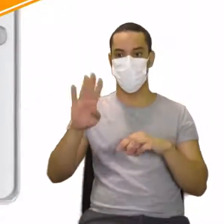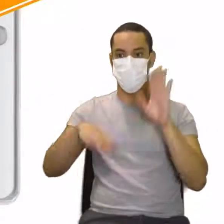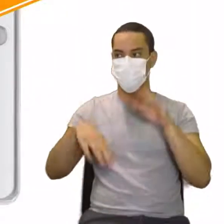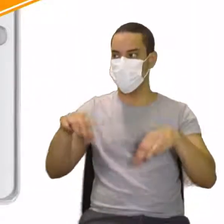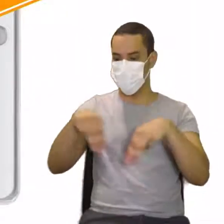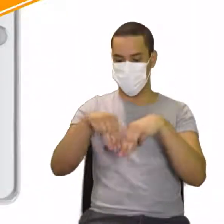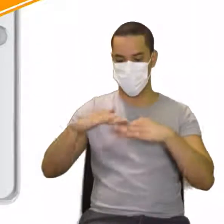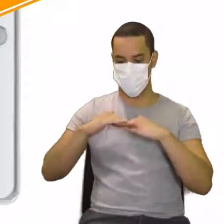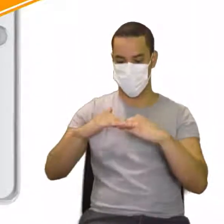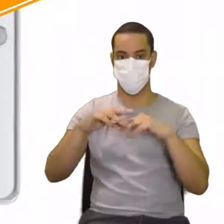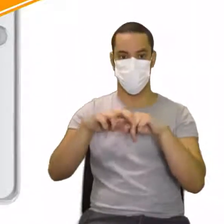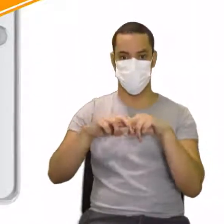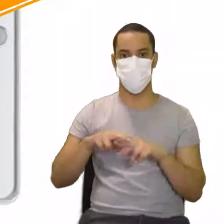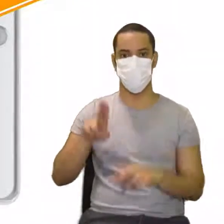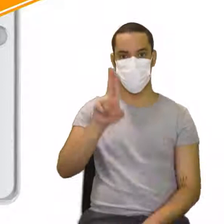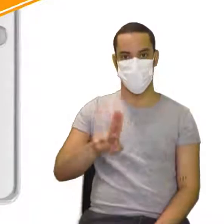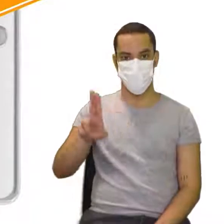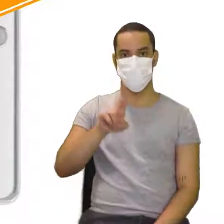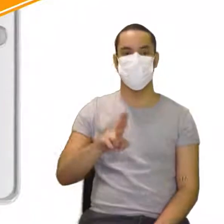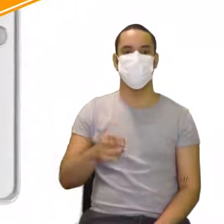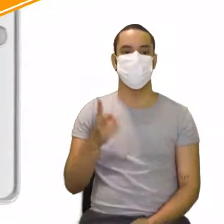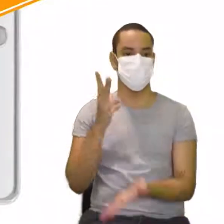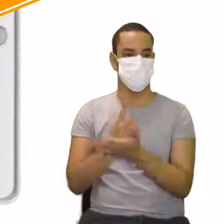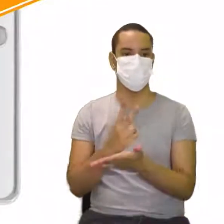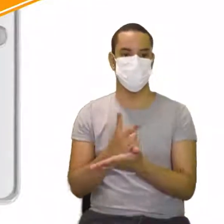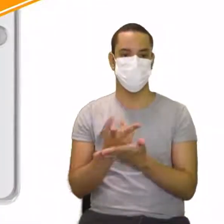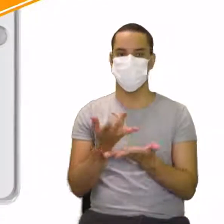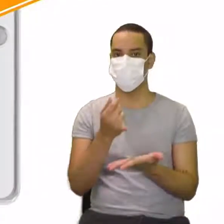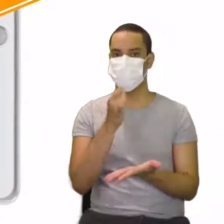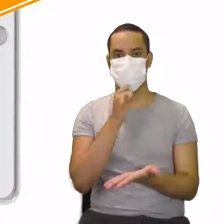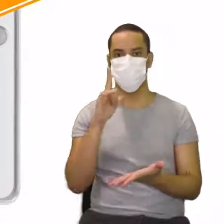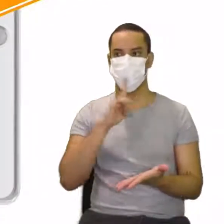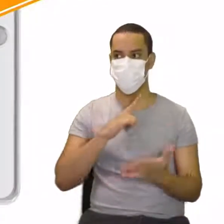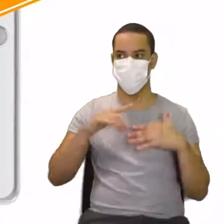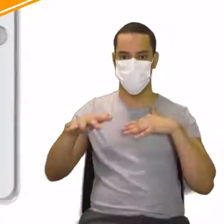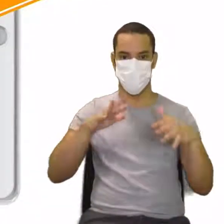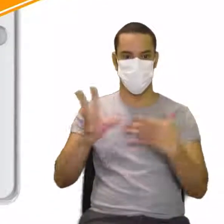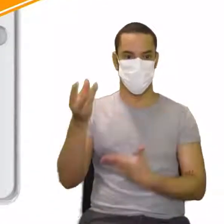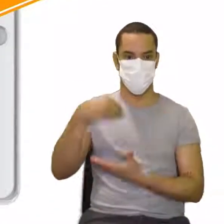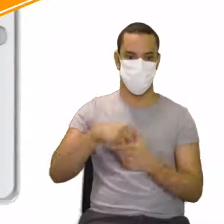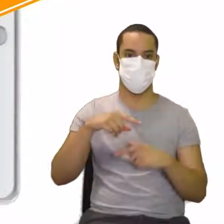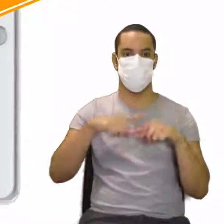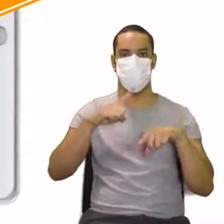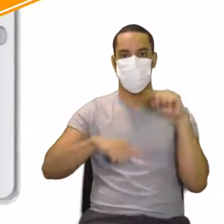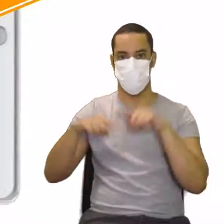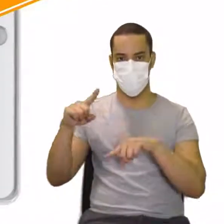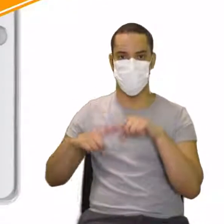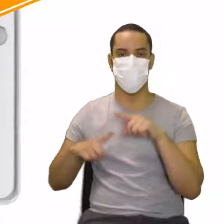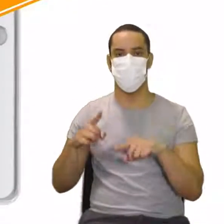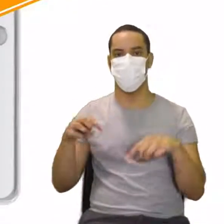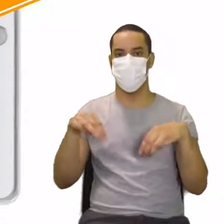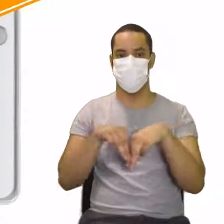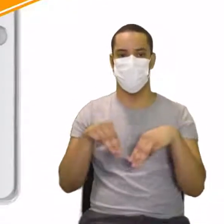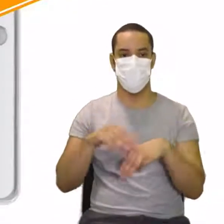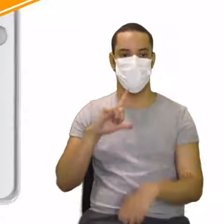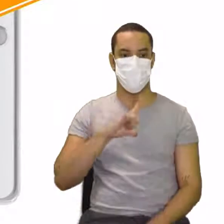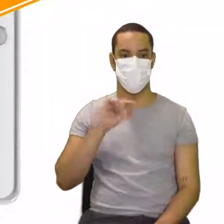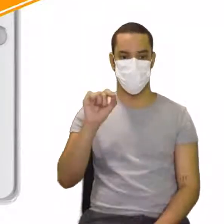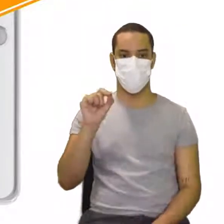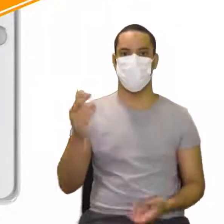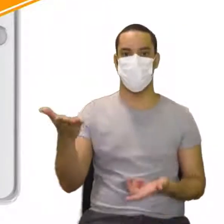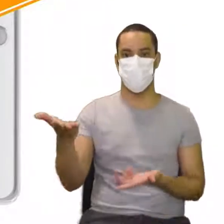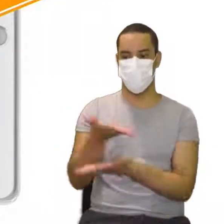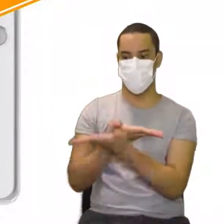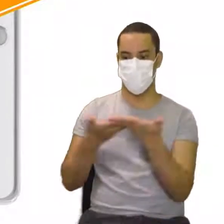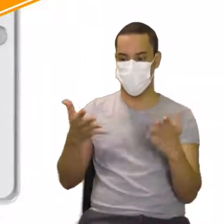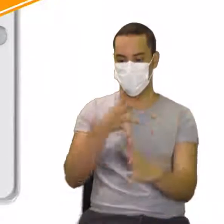justamente esses casos, porque toda vez que há aí, movimentação de carga elétrica em campo magnético, nós temos